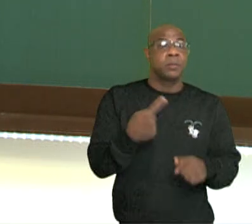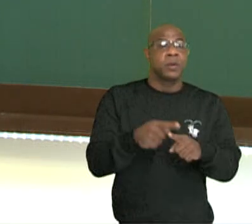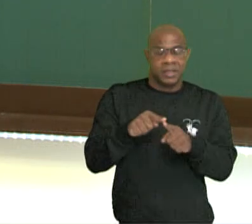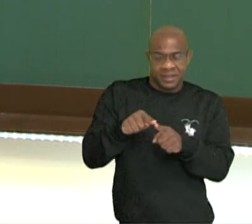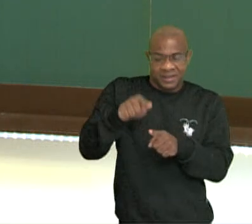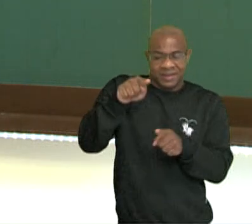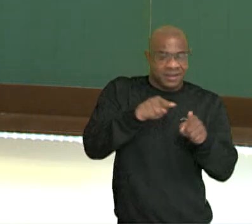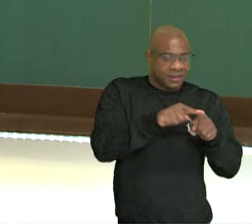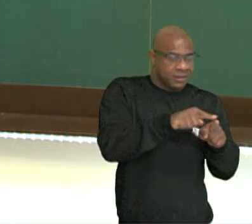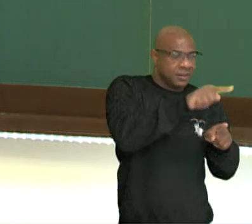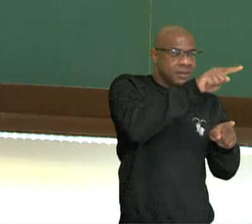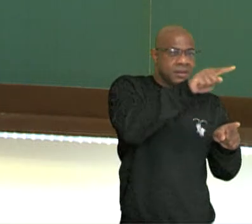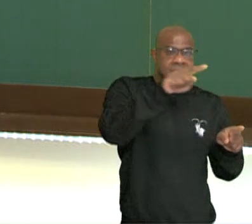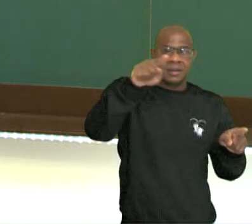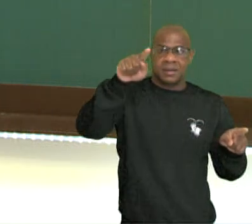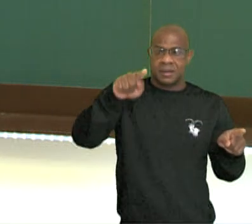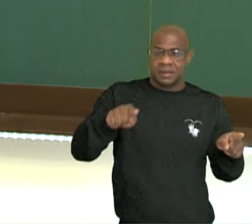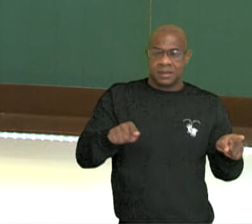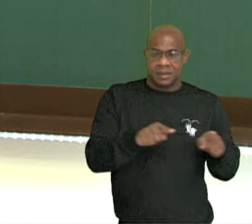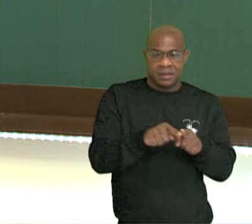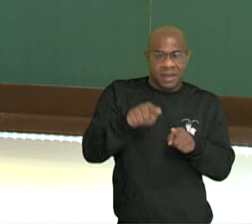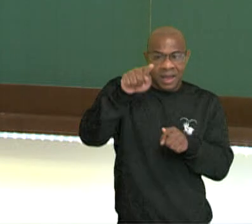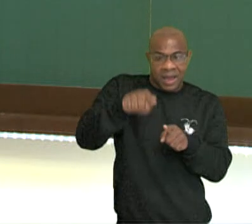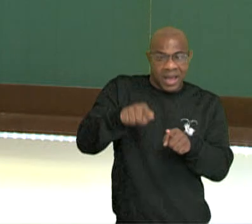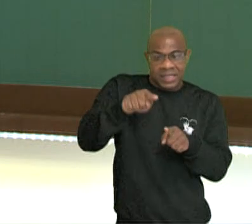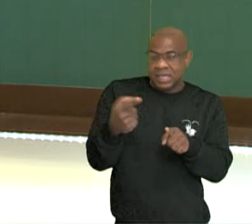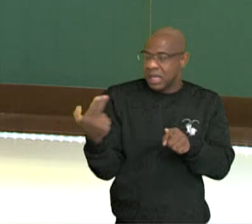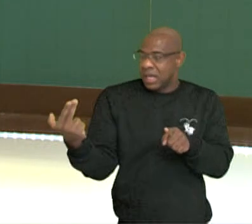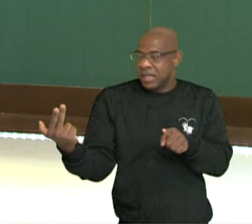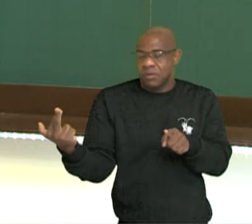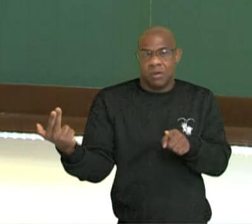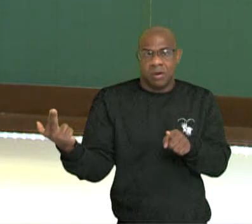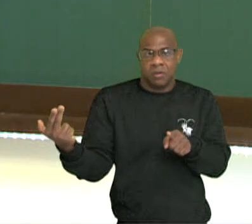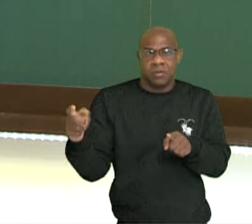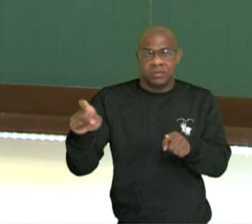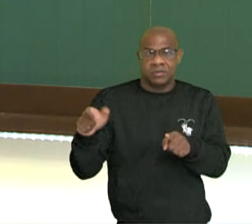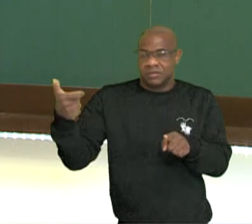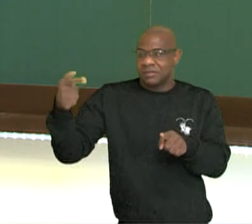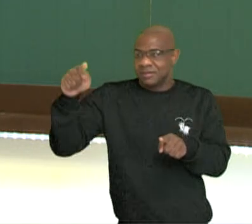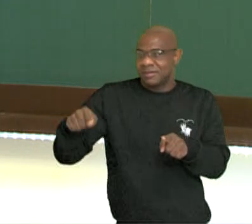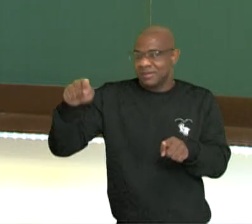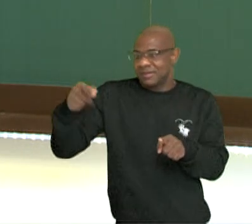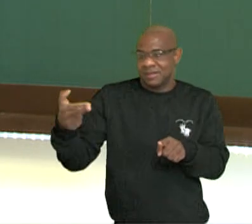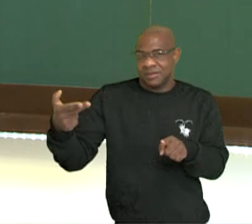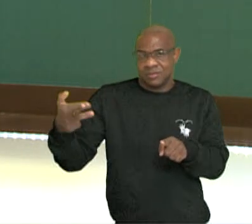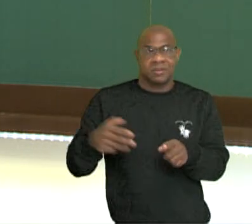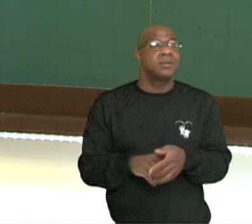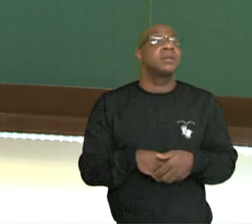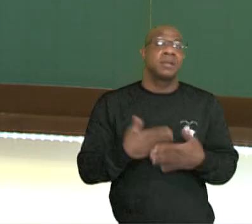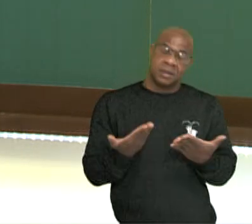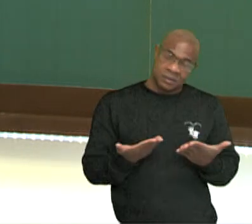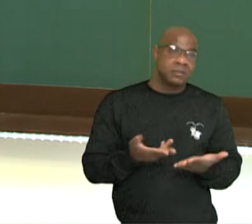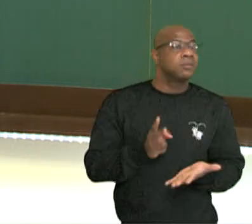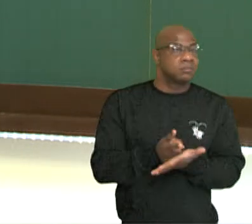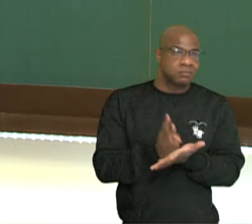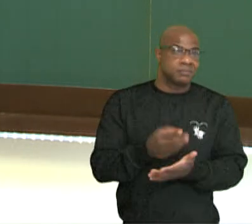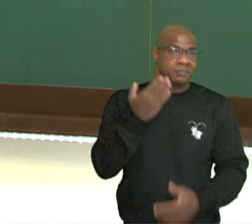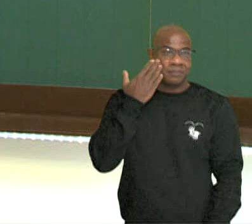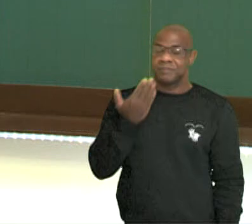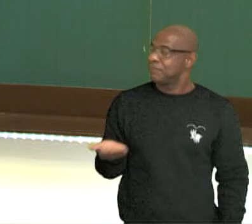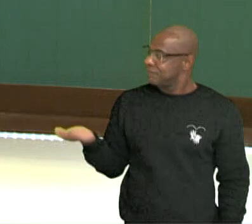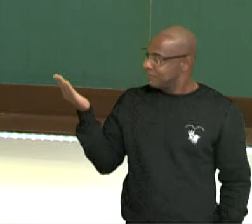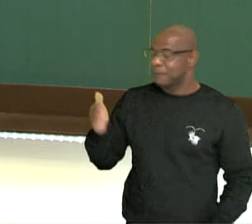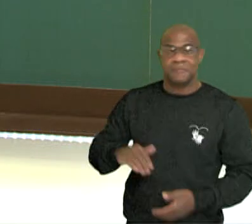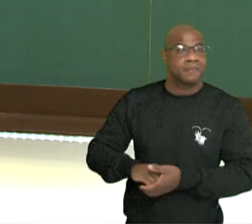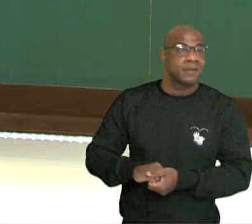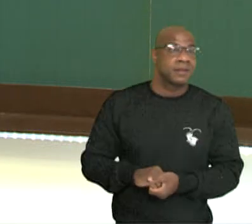posso multiplicar, então represento os dois valores nessa resposta, por isso 7x ao quadrado.